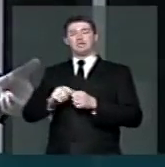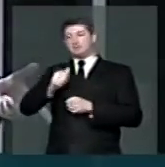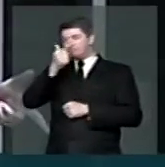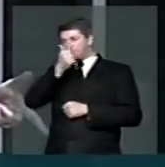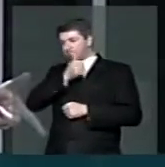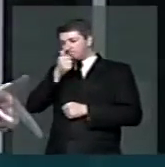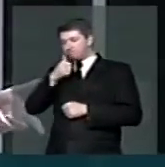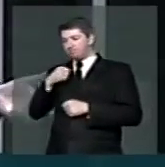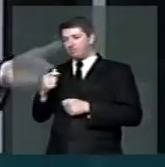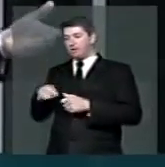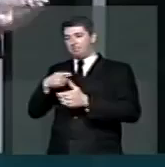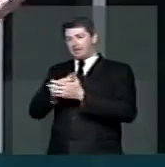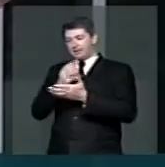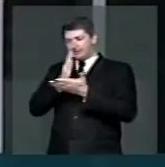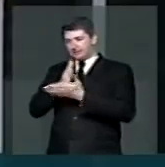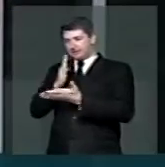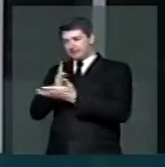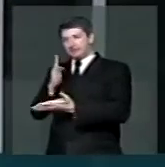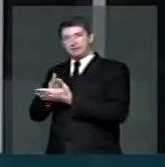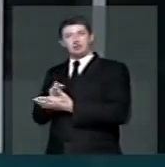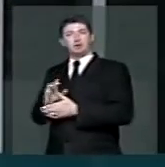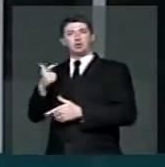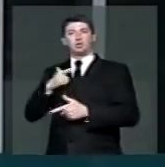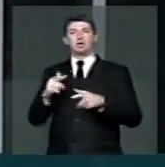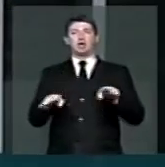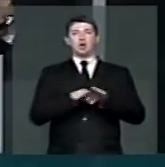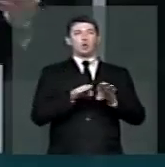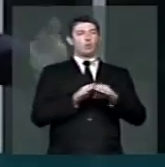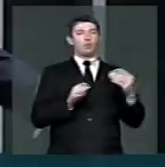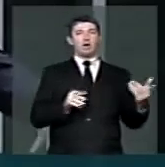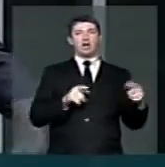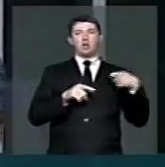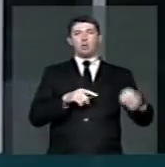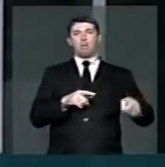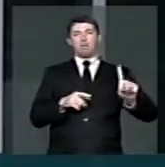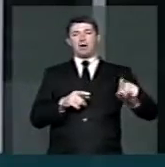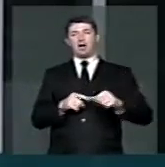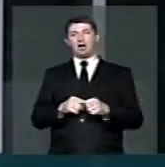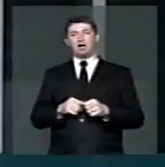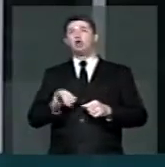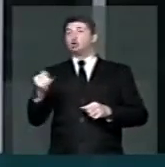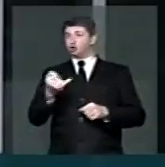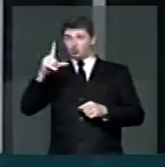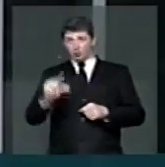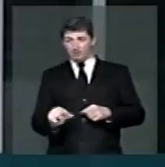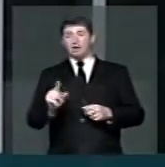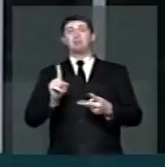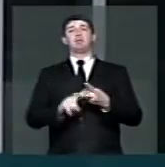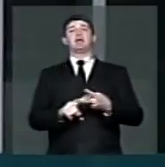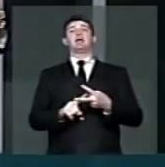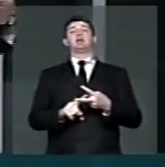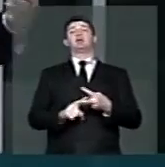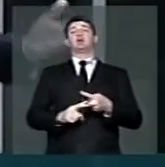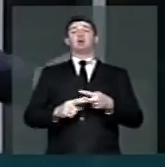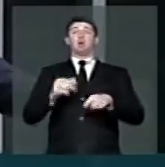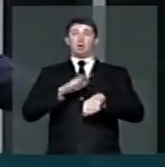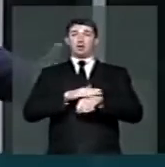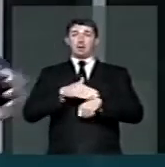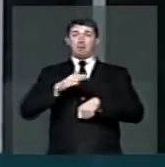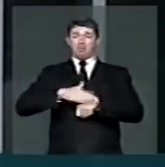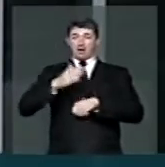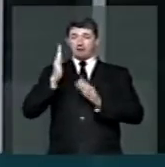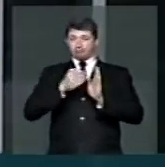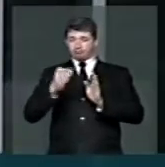sacrifício para estar adimplentes não tivessem os mesmos benefícios da diminuição da taxa de juros, da questão de um prazo maior para o